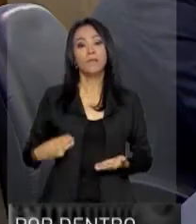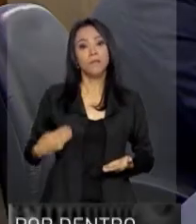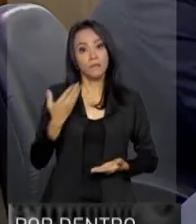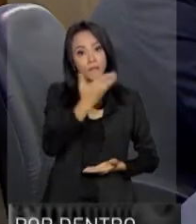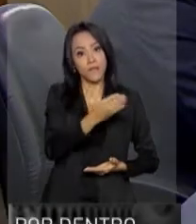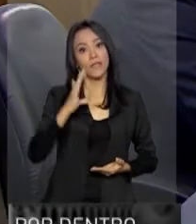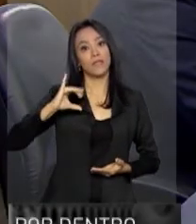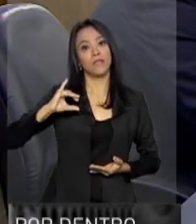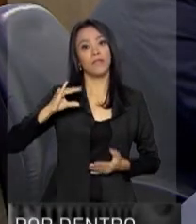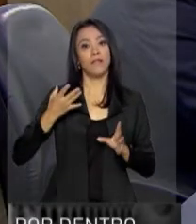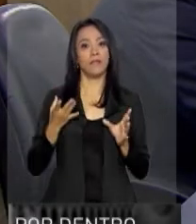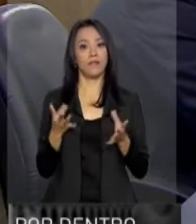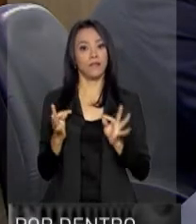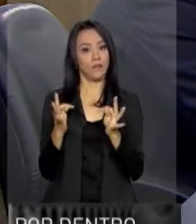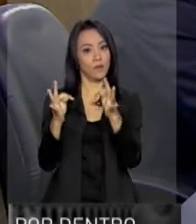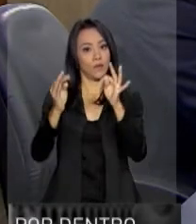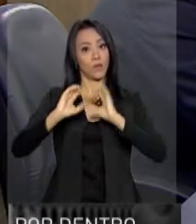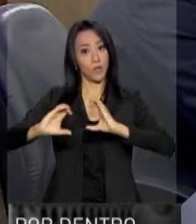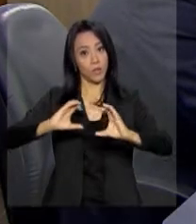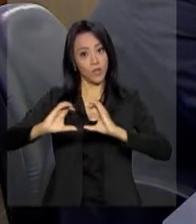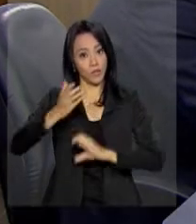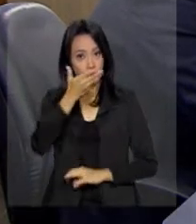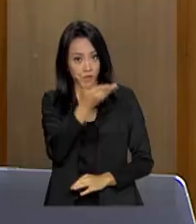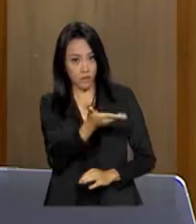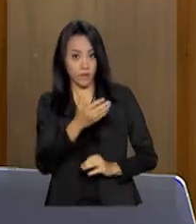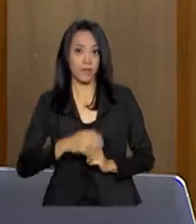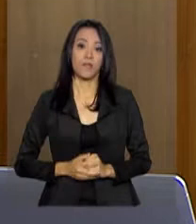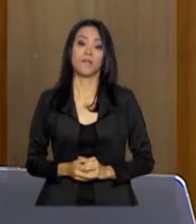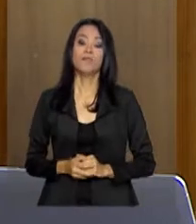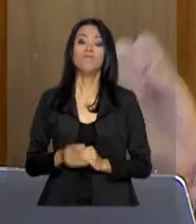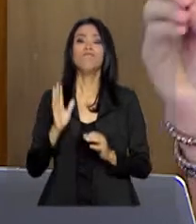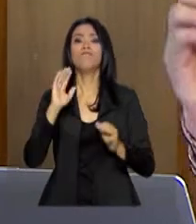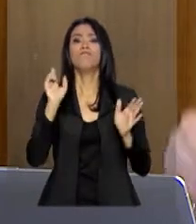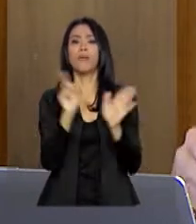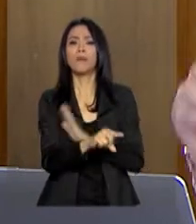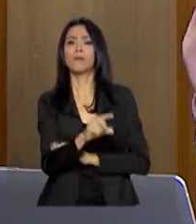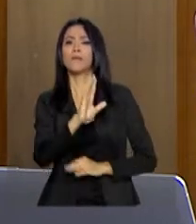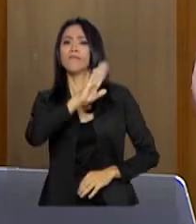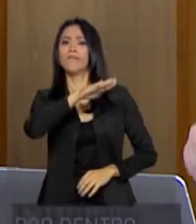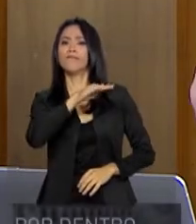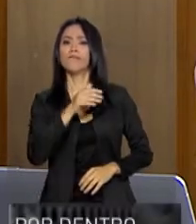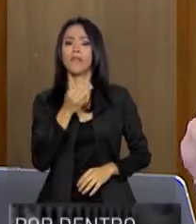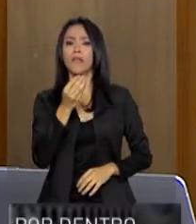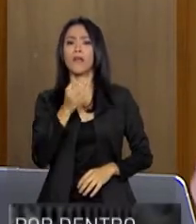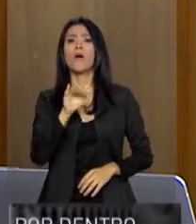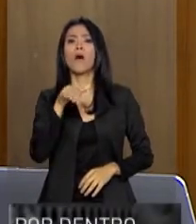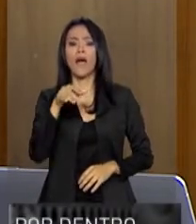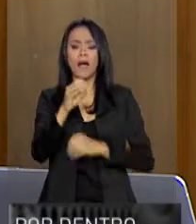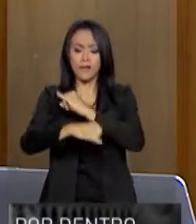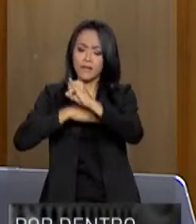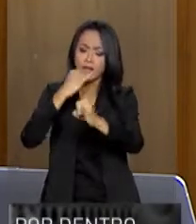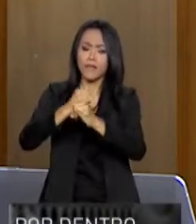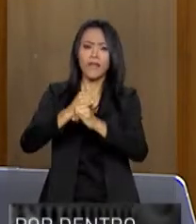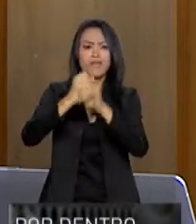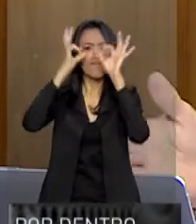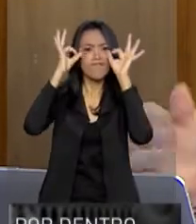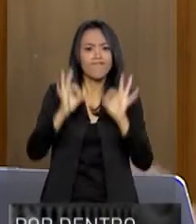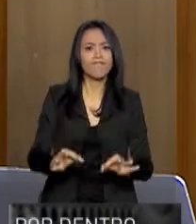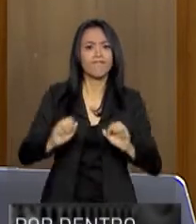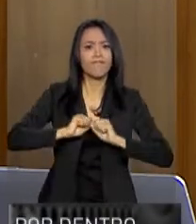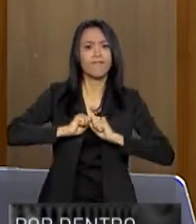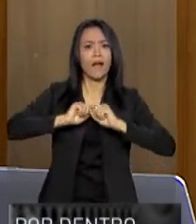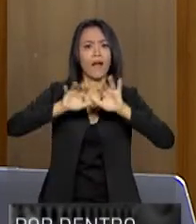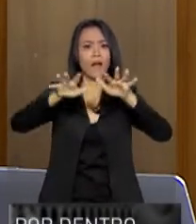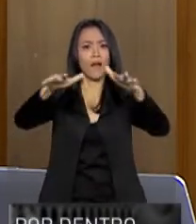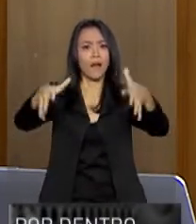e inovações e comunicações de humberto kassab ministro quando de fato a internet vai chegar a essas cidades após